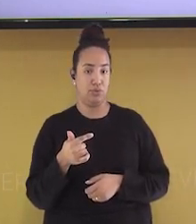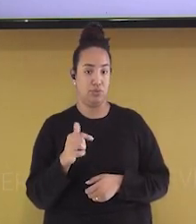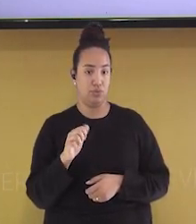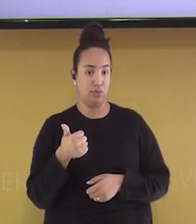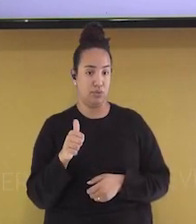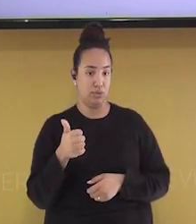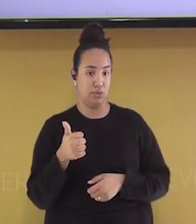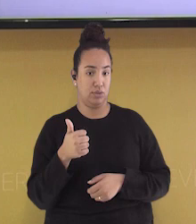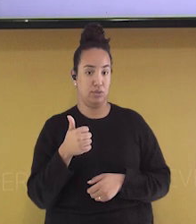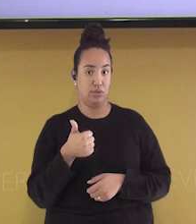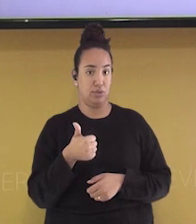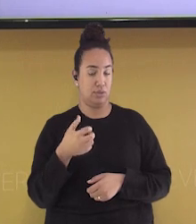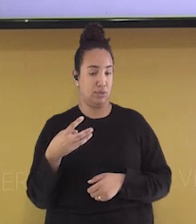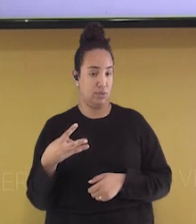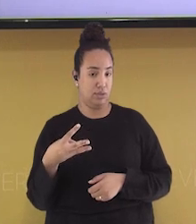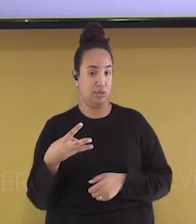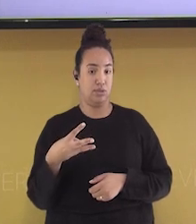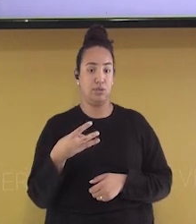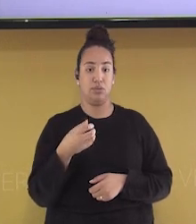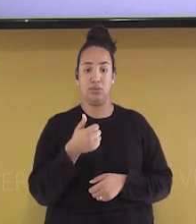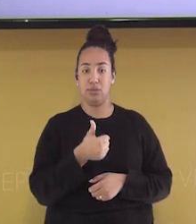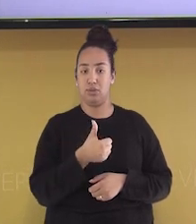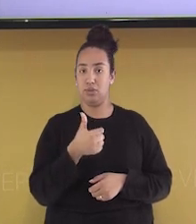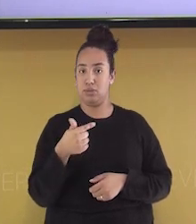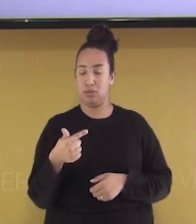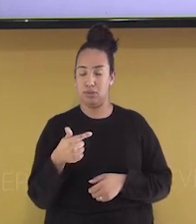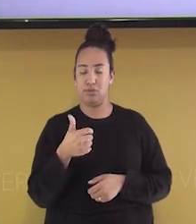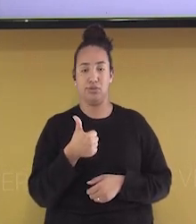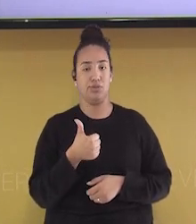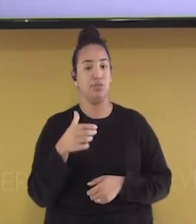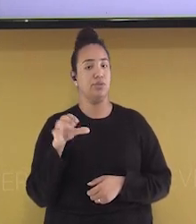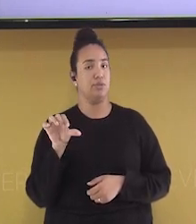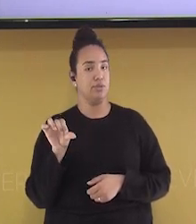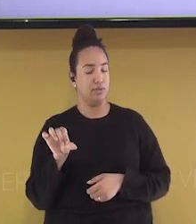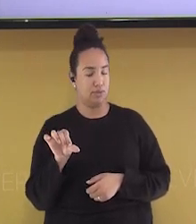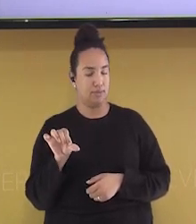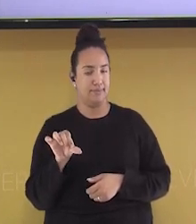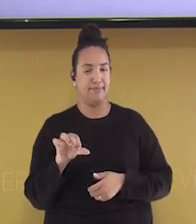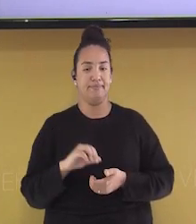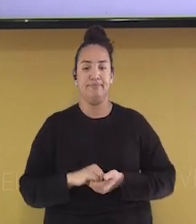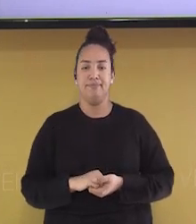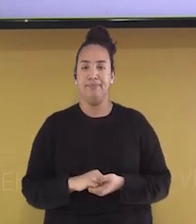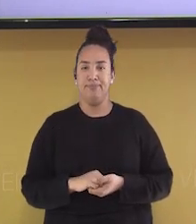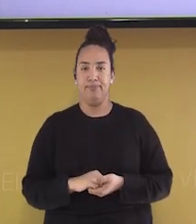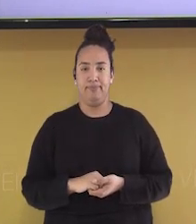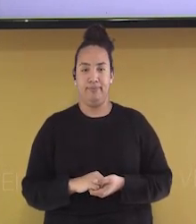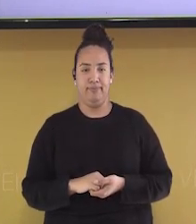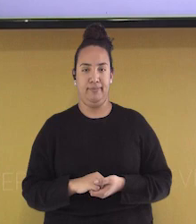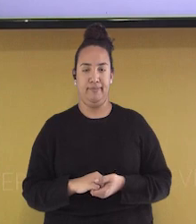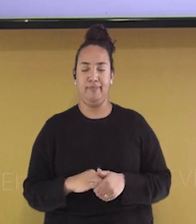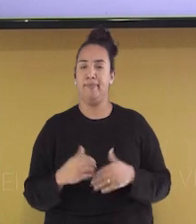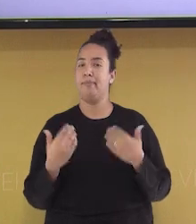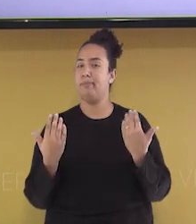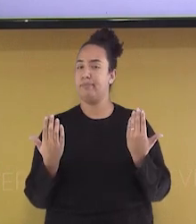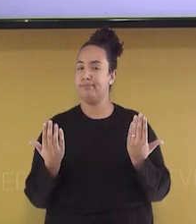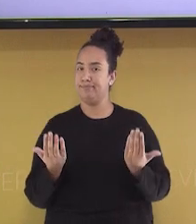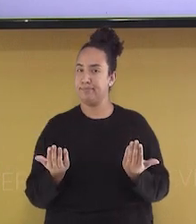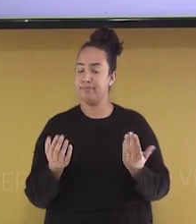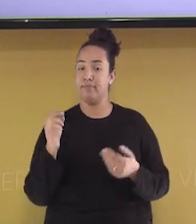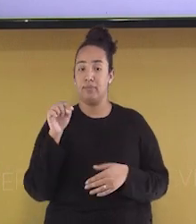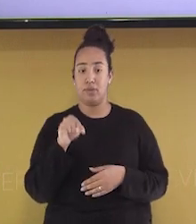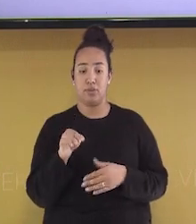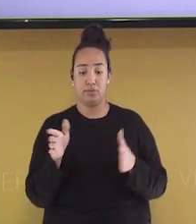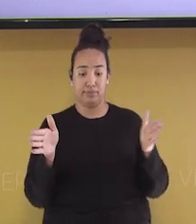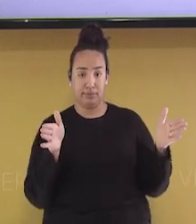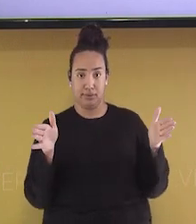17 e o 19. Ou seja, dentro do intervalo de 1 ao 20, os números que